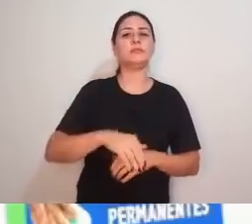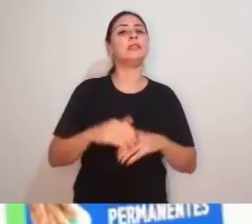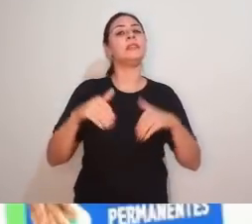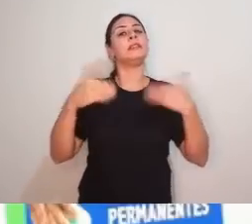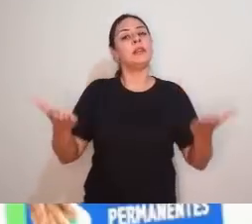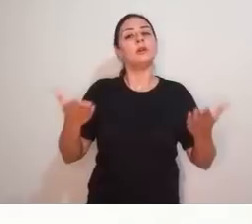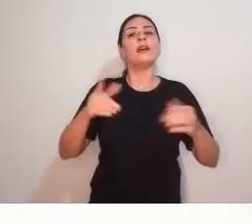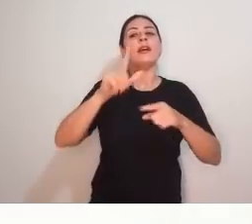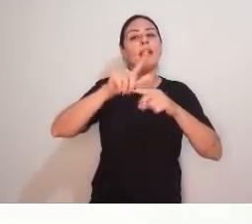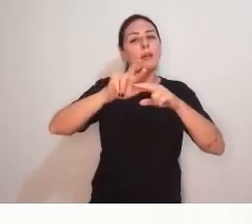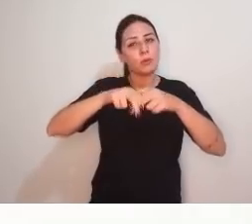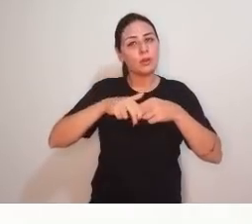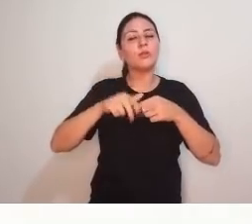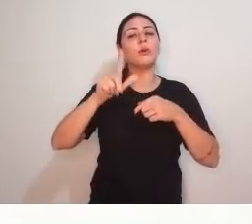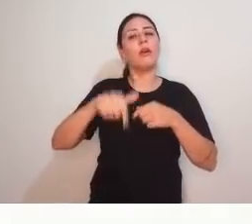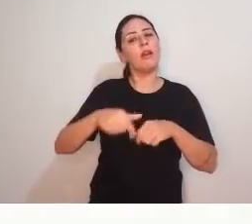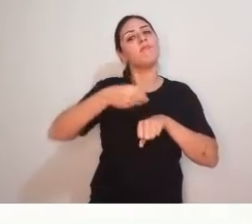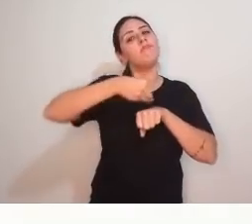tínhamos para compartilhar com vocês.